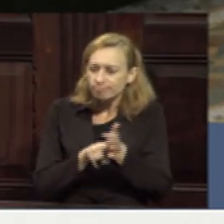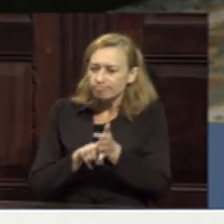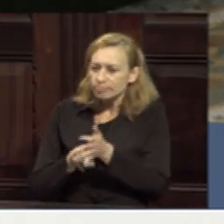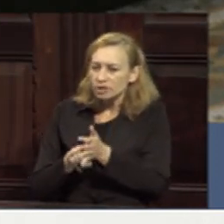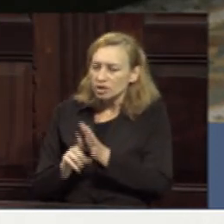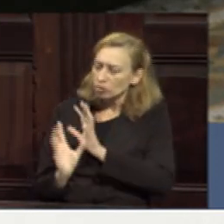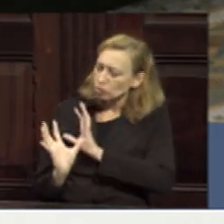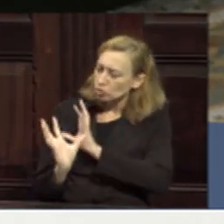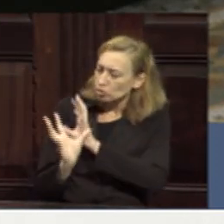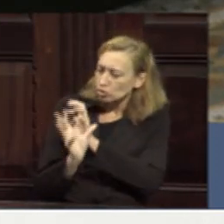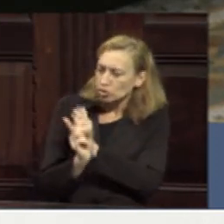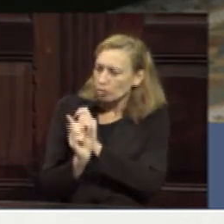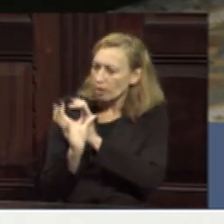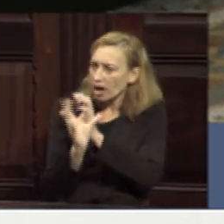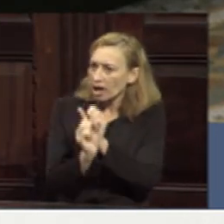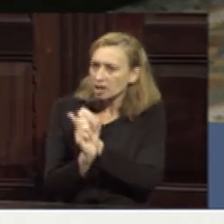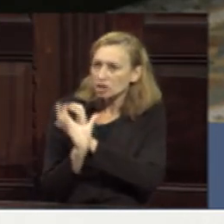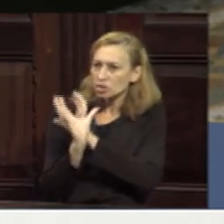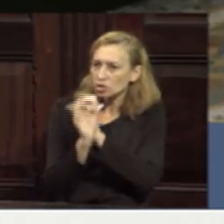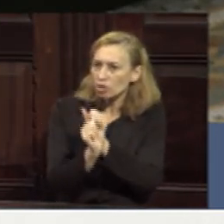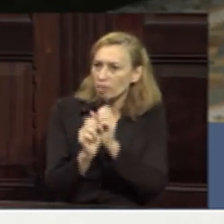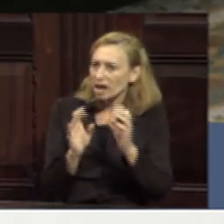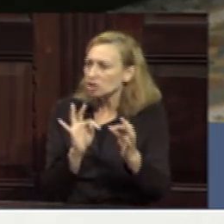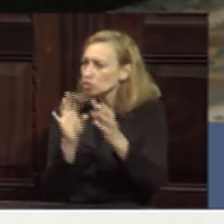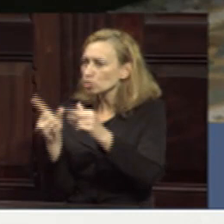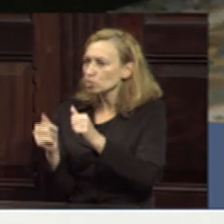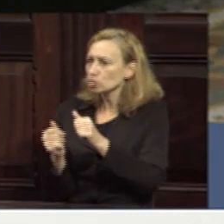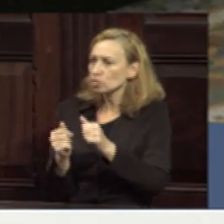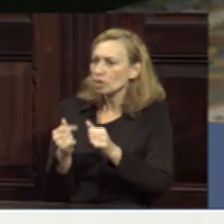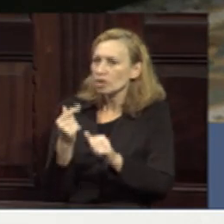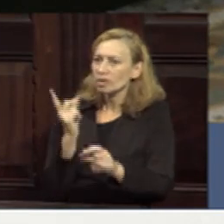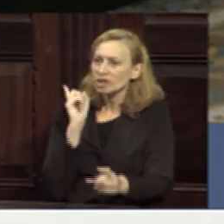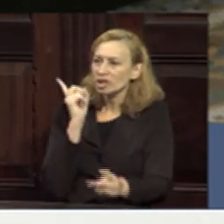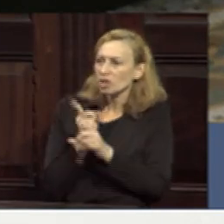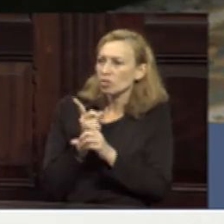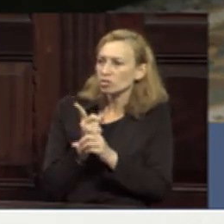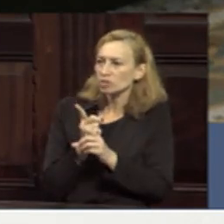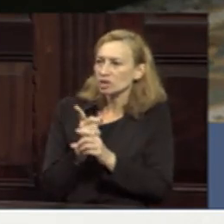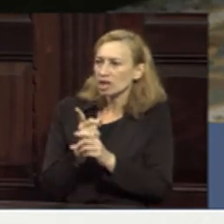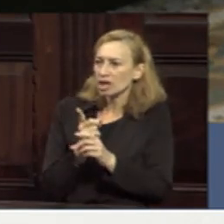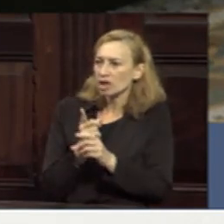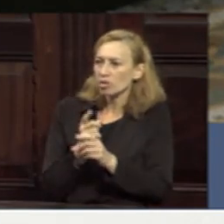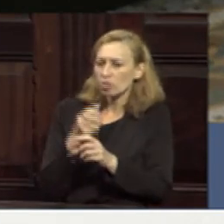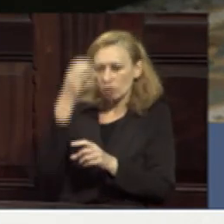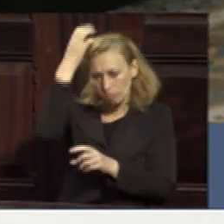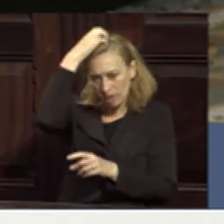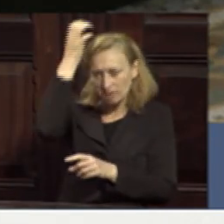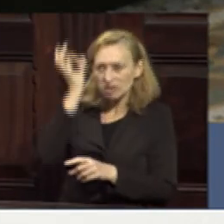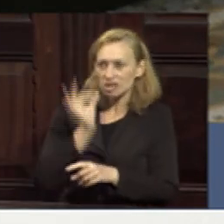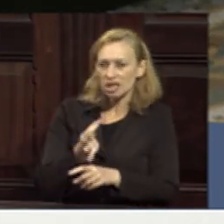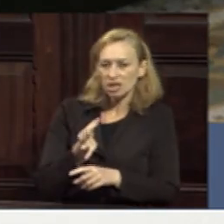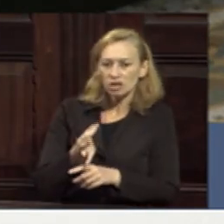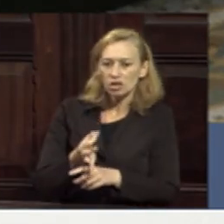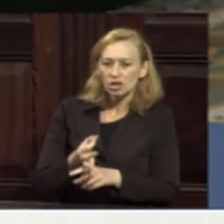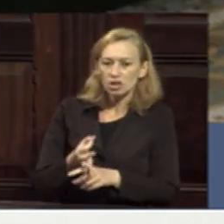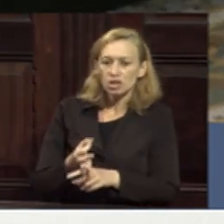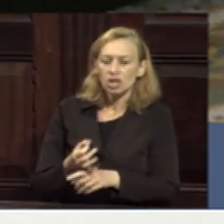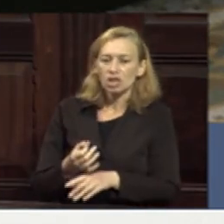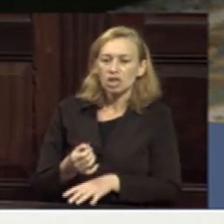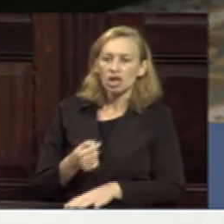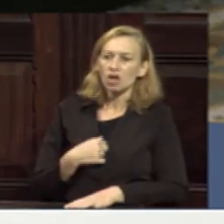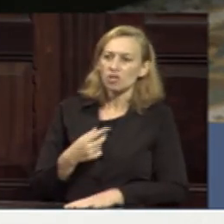os culpados sejam encontrados. De qualquer maneira, eu digo,